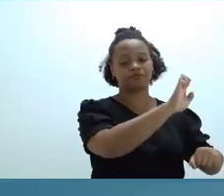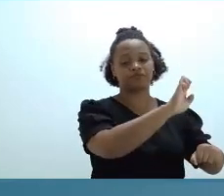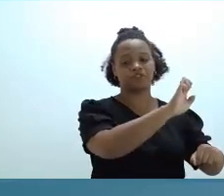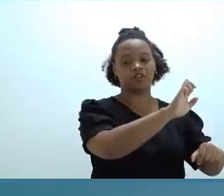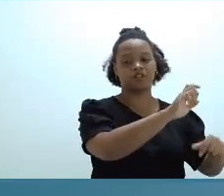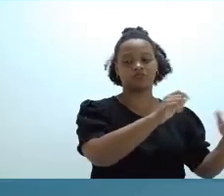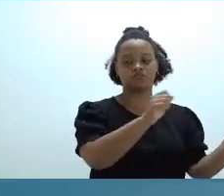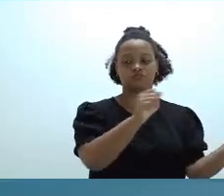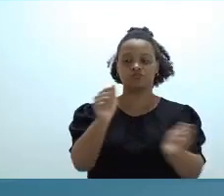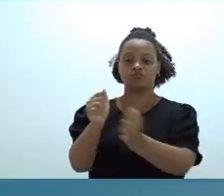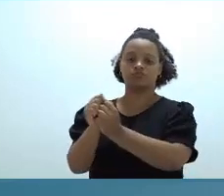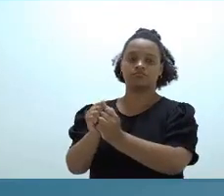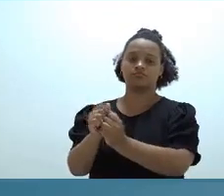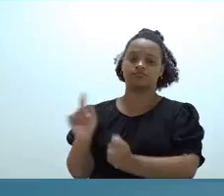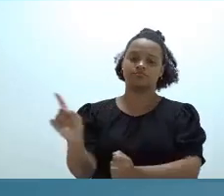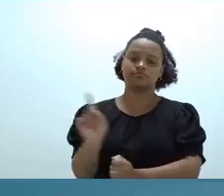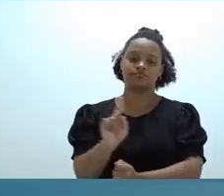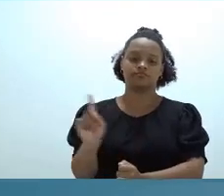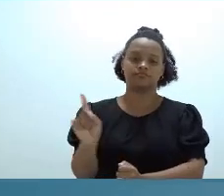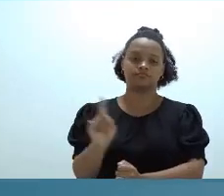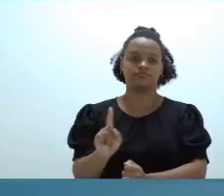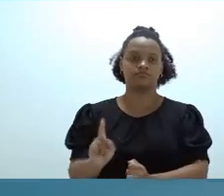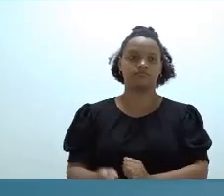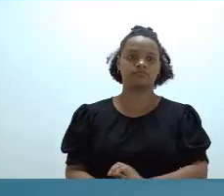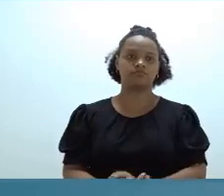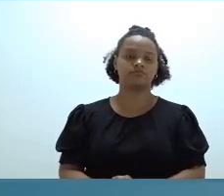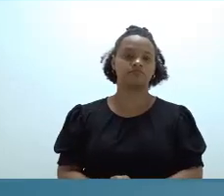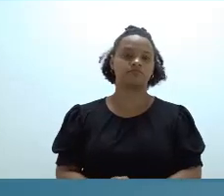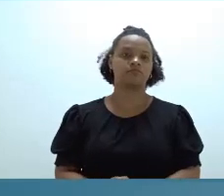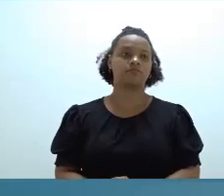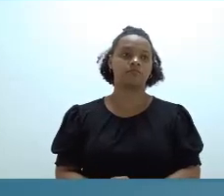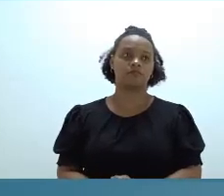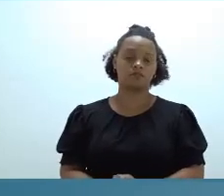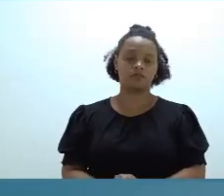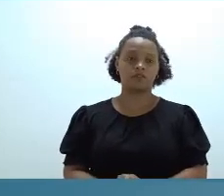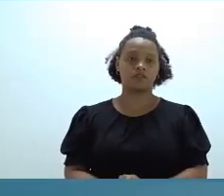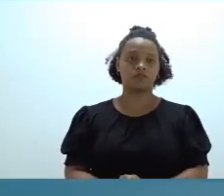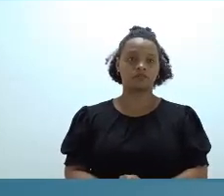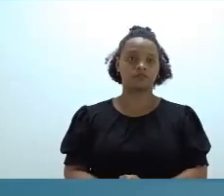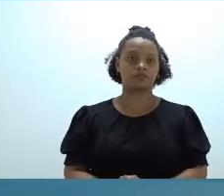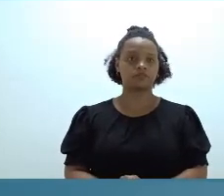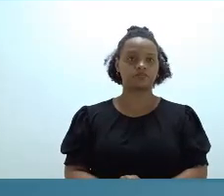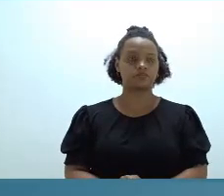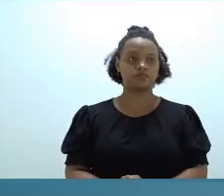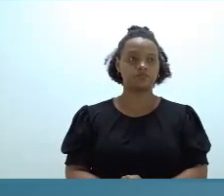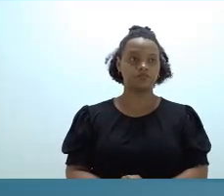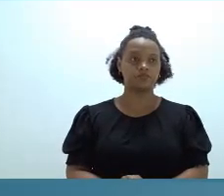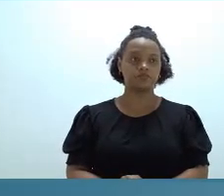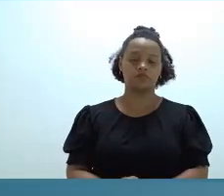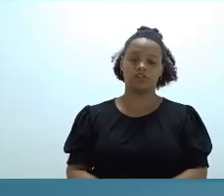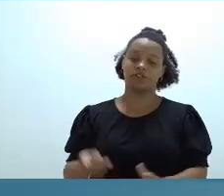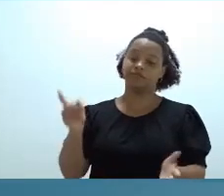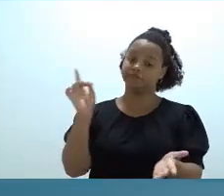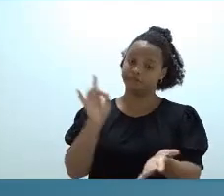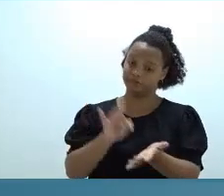não sejam a intervenção do Estado. É verdade, que os